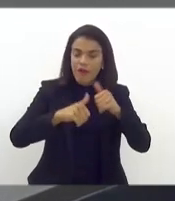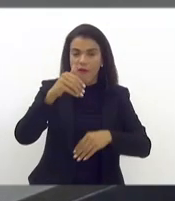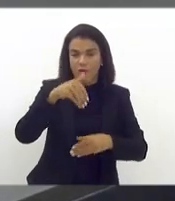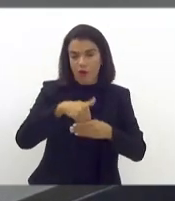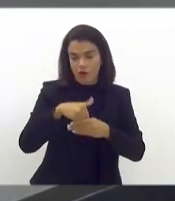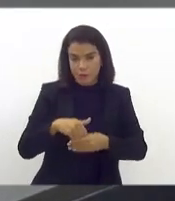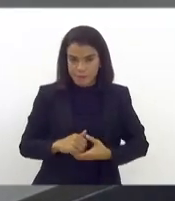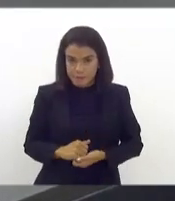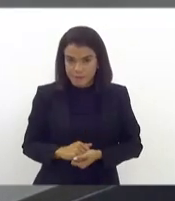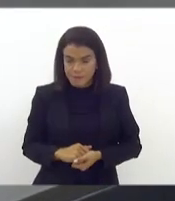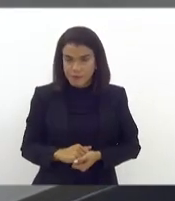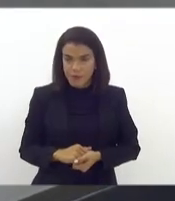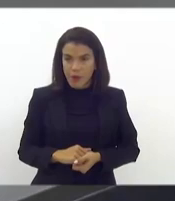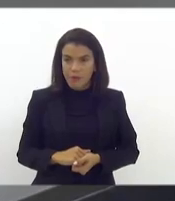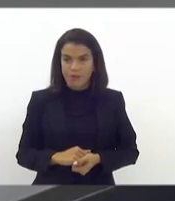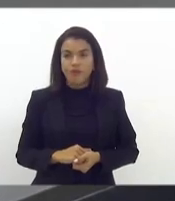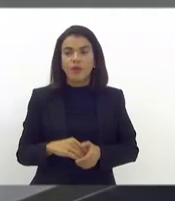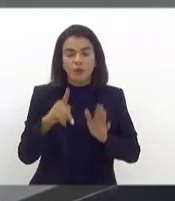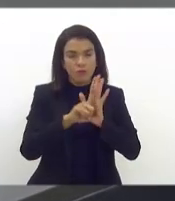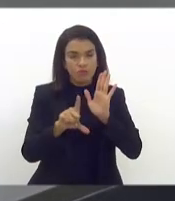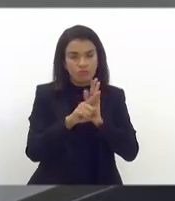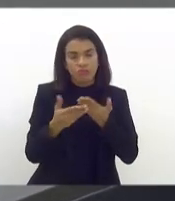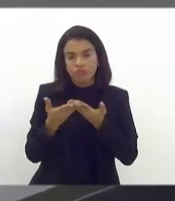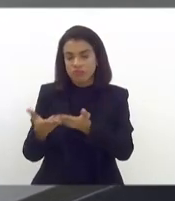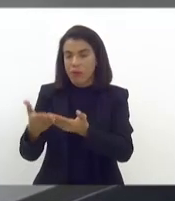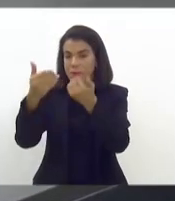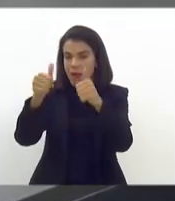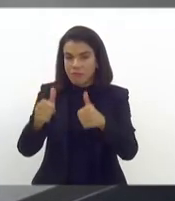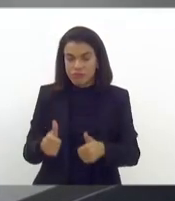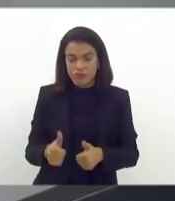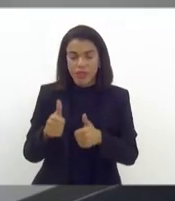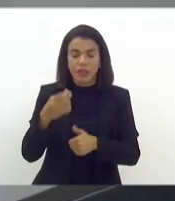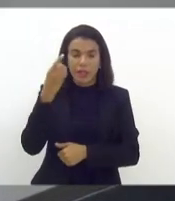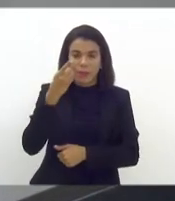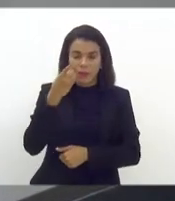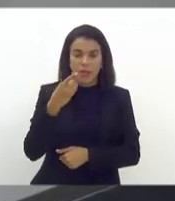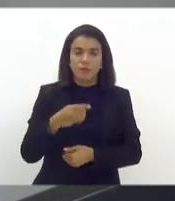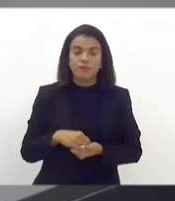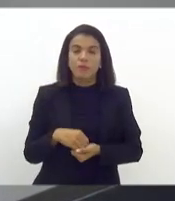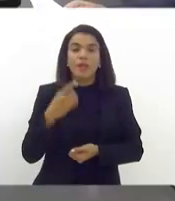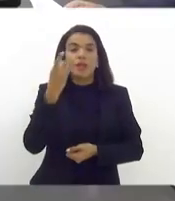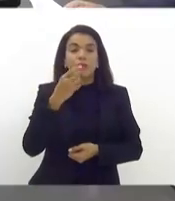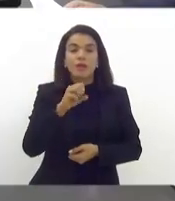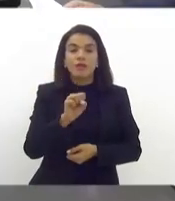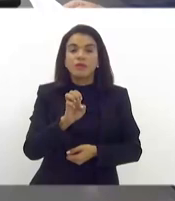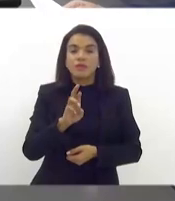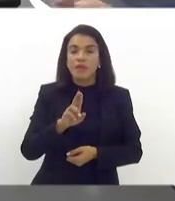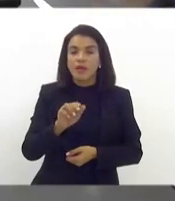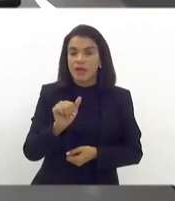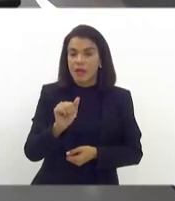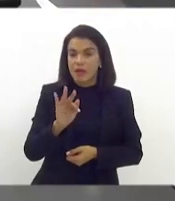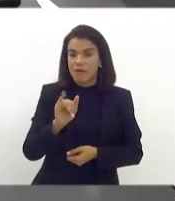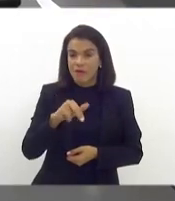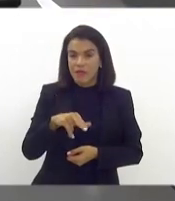propôs. Perfeito, perfeito. Então, o projeto com vista para o deputado Carlos Mink. Deputado Serafini, quer fazer uso da palavra ainda ou deixa para a próxima? Presidente, não, rapidamente, que eu não sei se eu